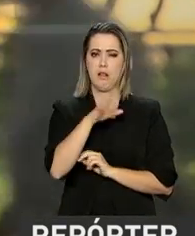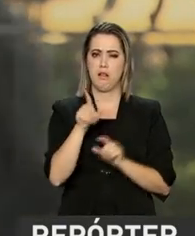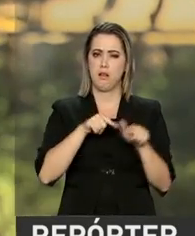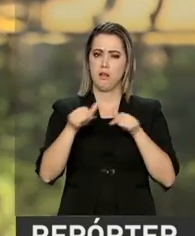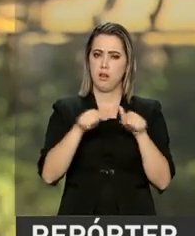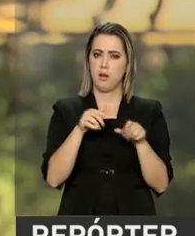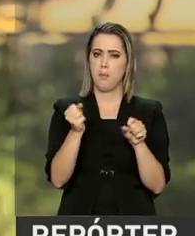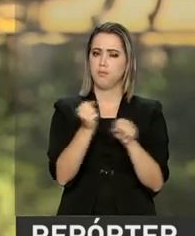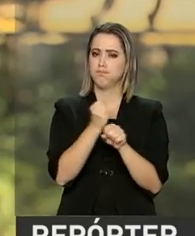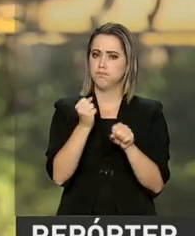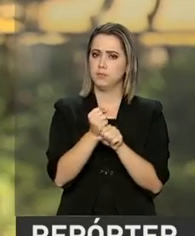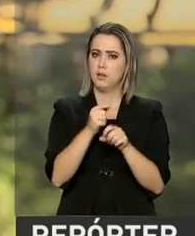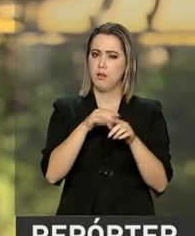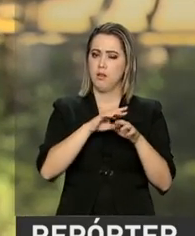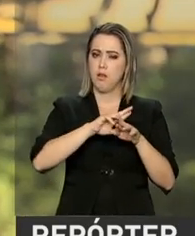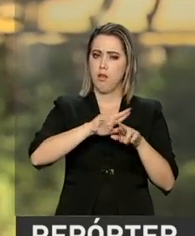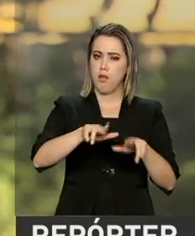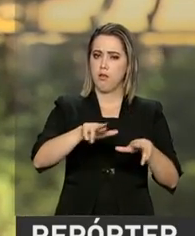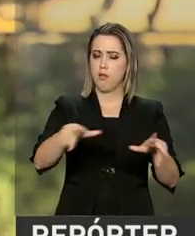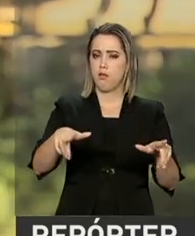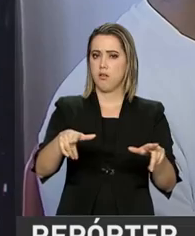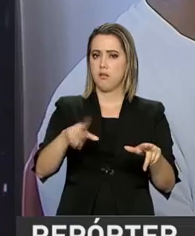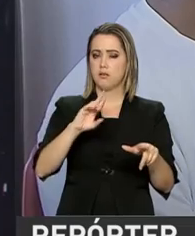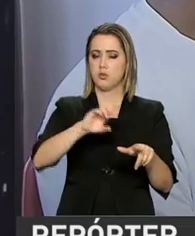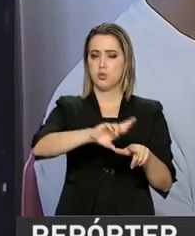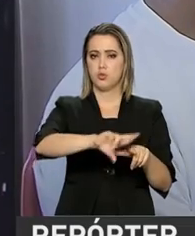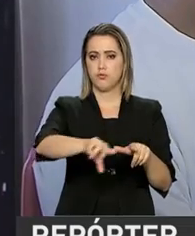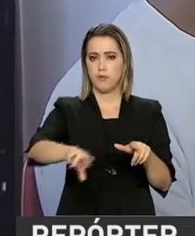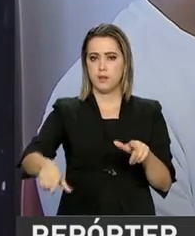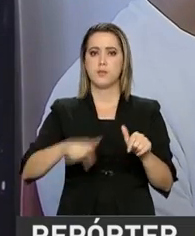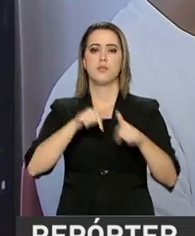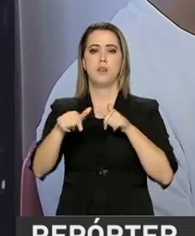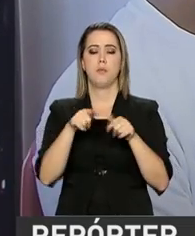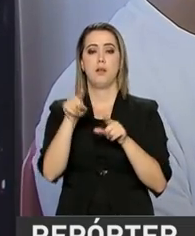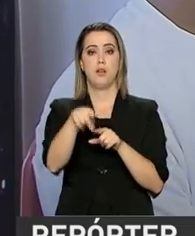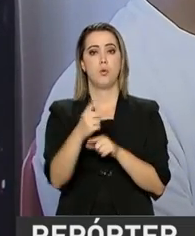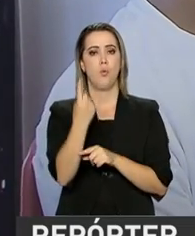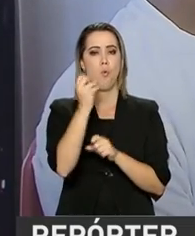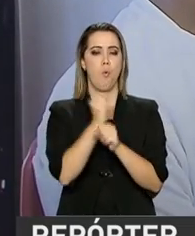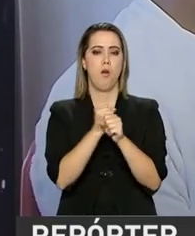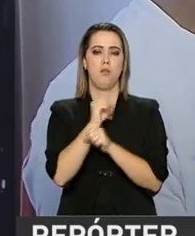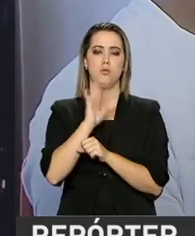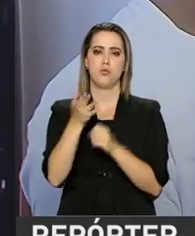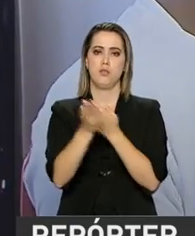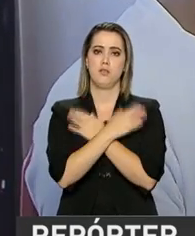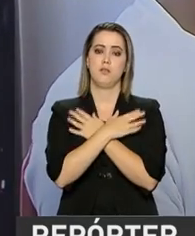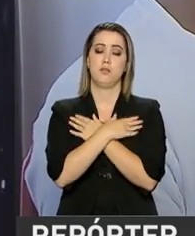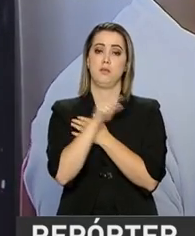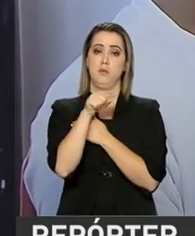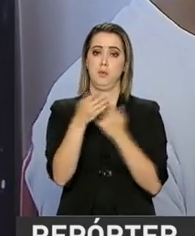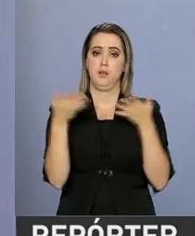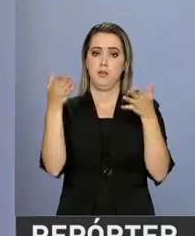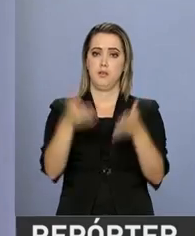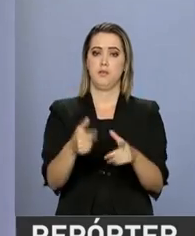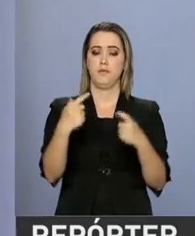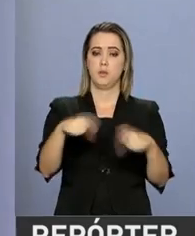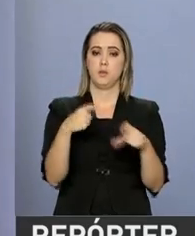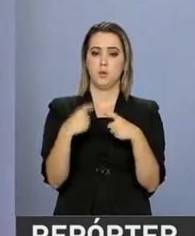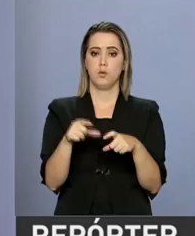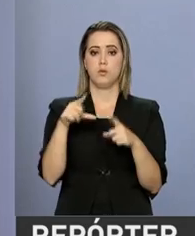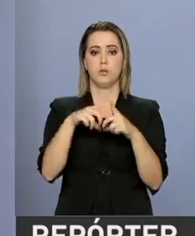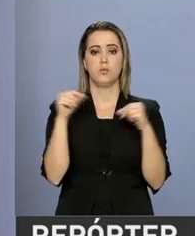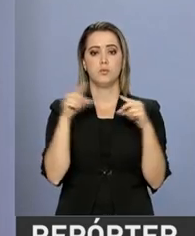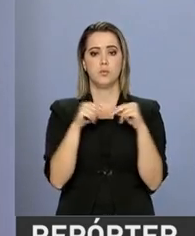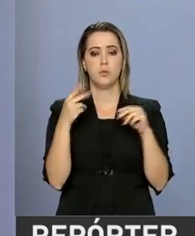de serviços gerais está desempregado há mais de um ano quase todos os dias ele vai a essa agência do trabalhador em Brasília em busca de